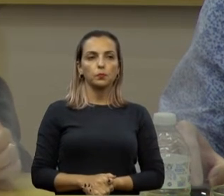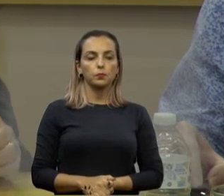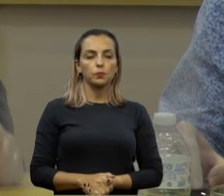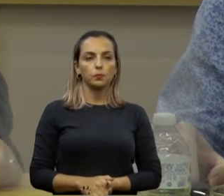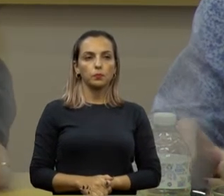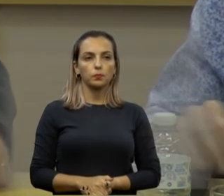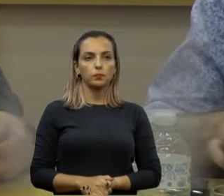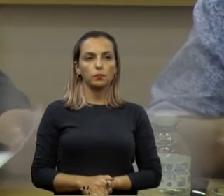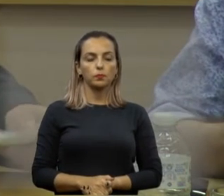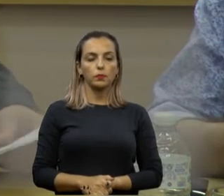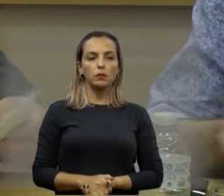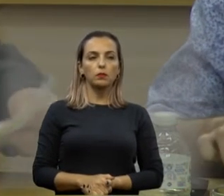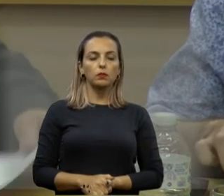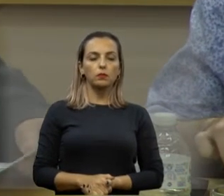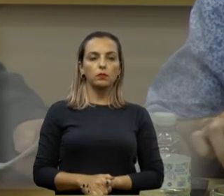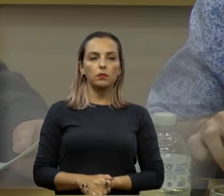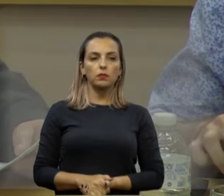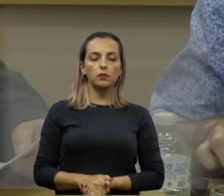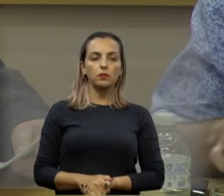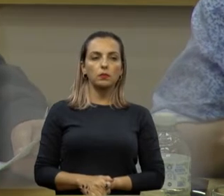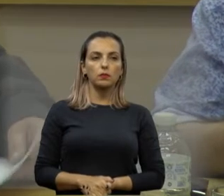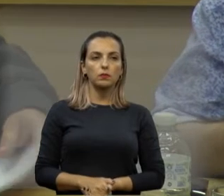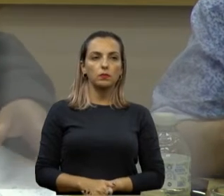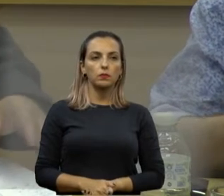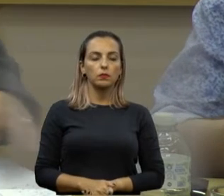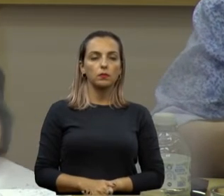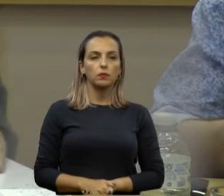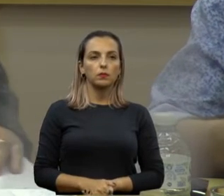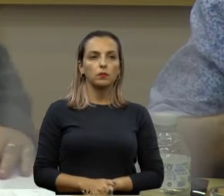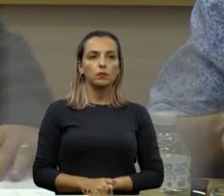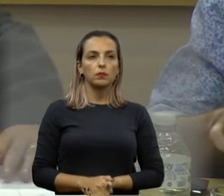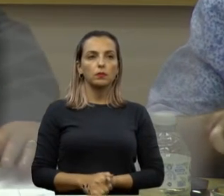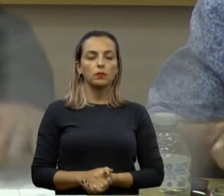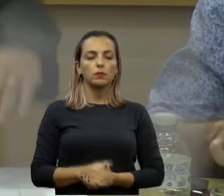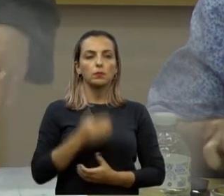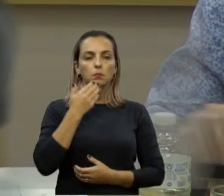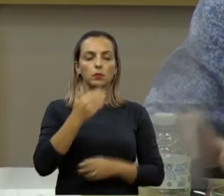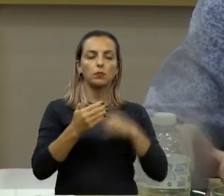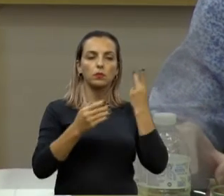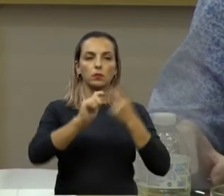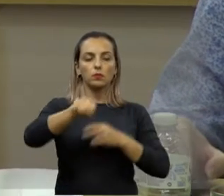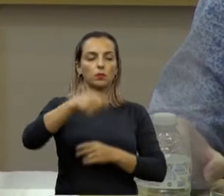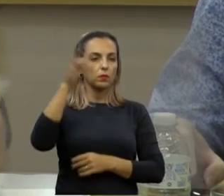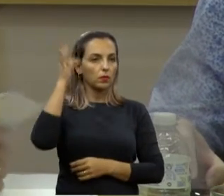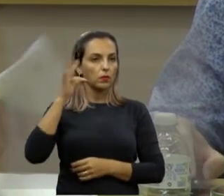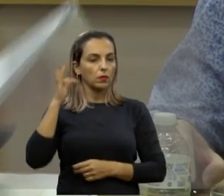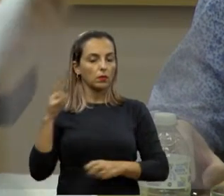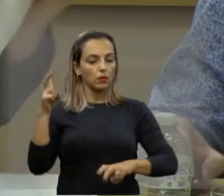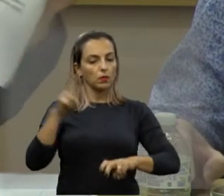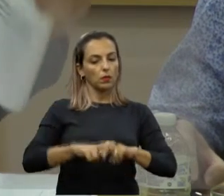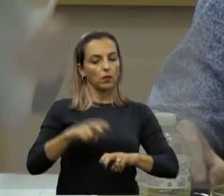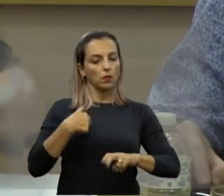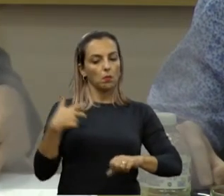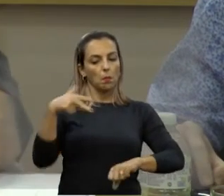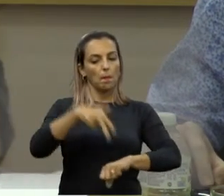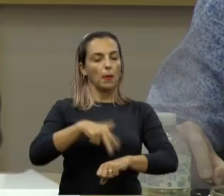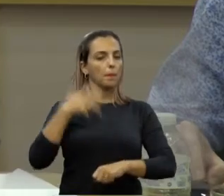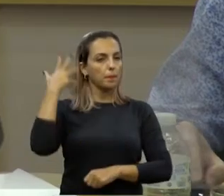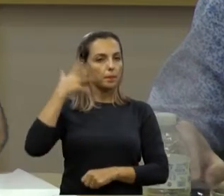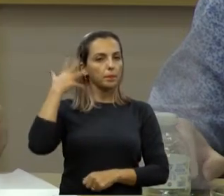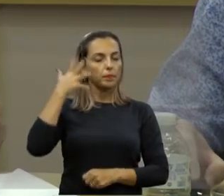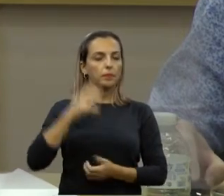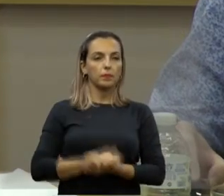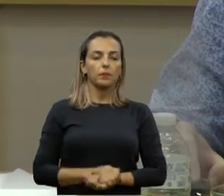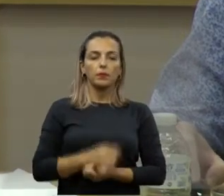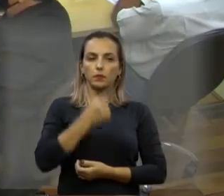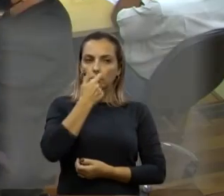peço a vice-presidente da casa assumiu os trabalhos para que eu possa usar né fora a